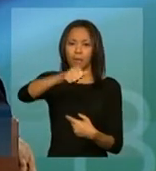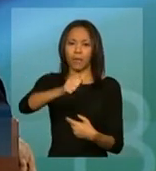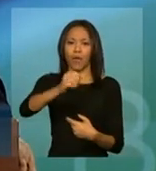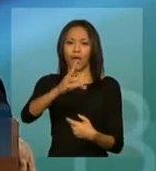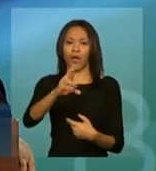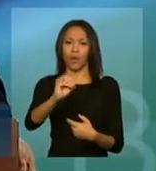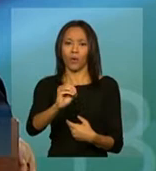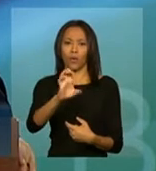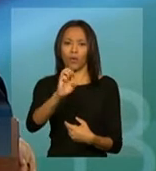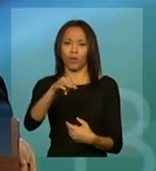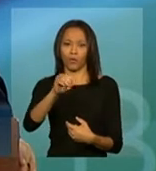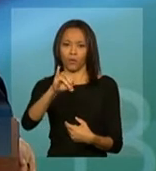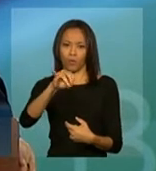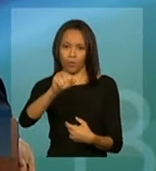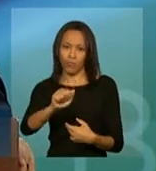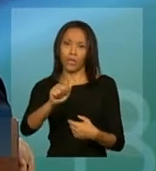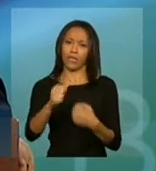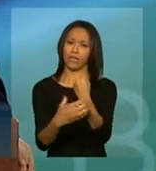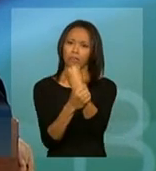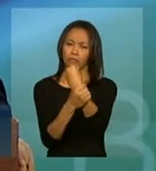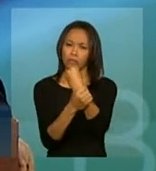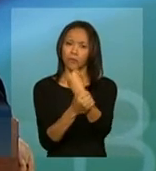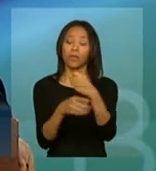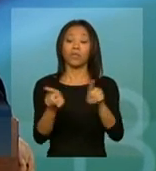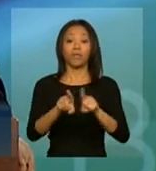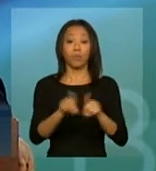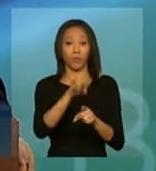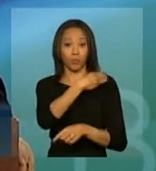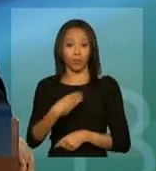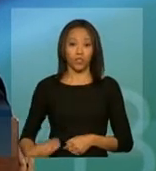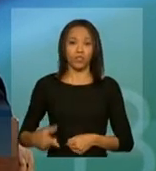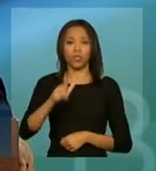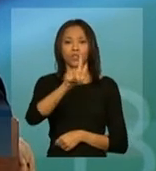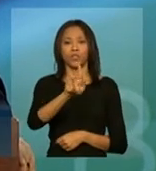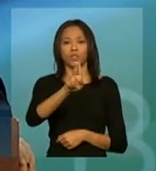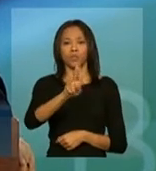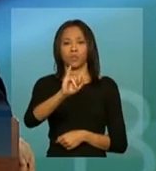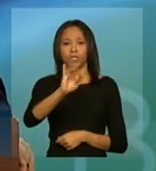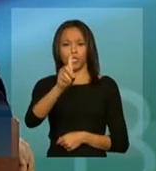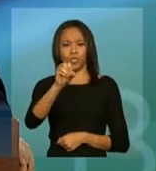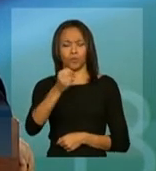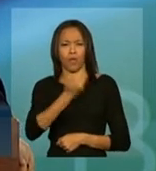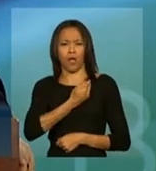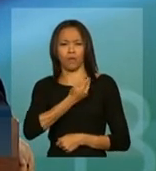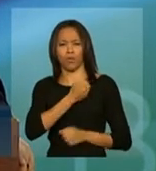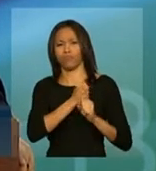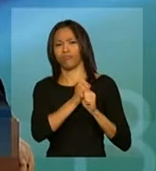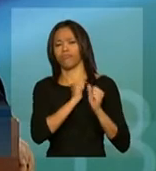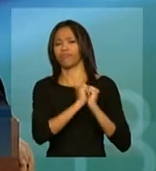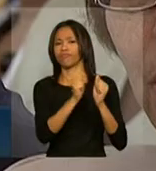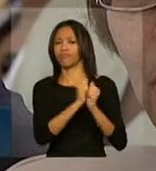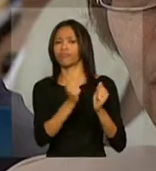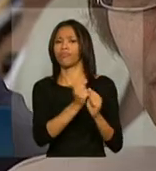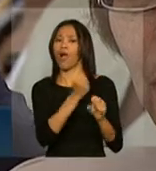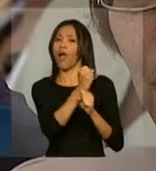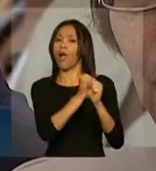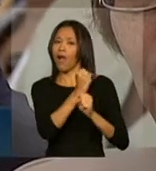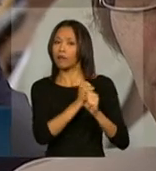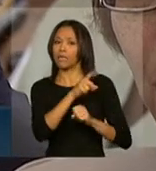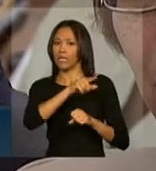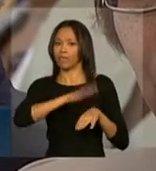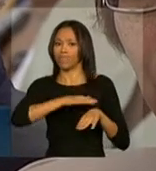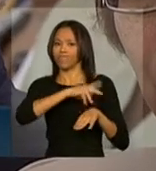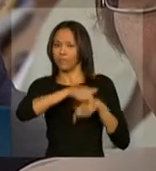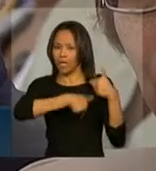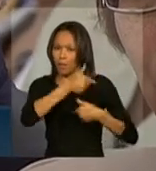e consistente. O ministro Guido Mantega, meu companheiro há mais de 30 anos, tem desempenhado com grande sacrifício pessoal